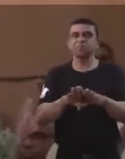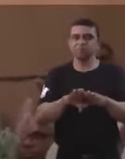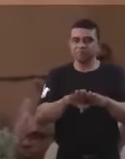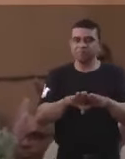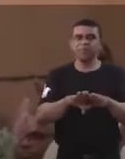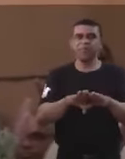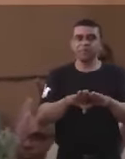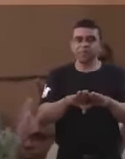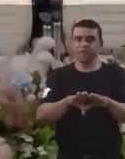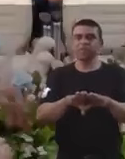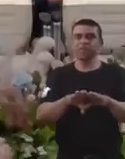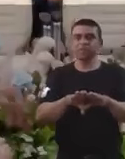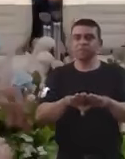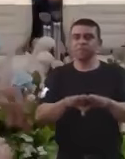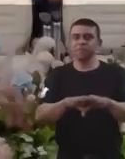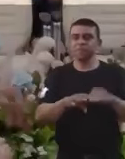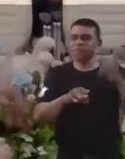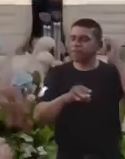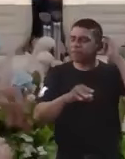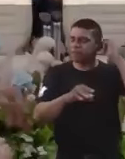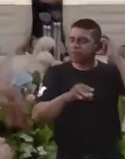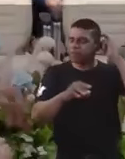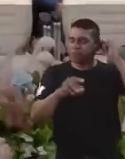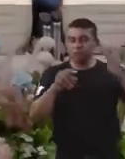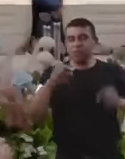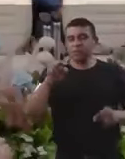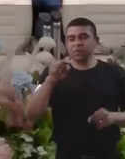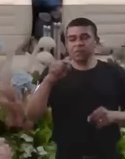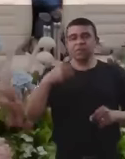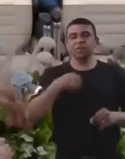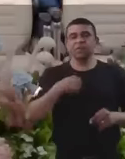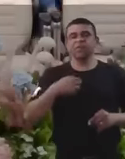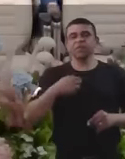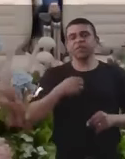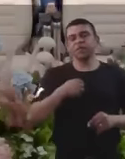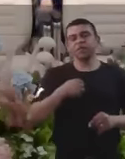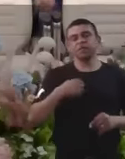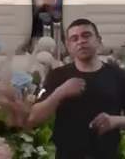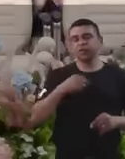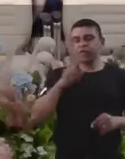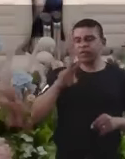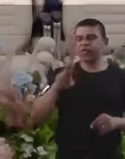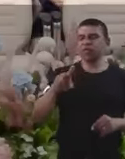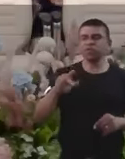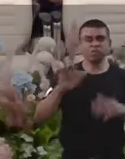na rua. Aí eu não aguento, eu falo: manda foto tua pregando na rua.